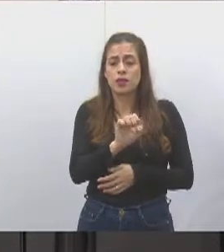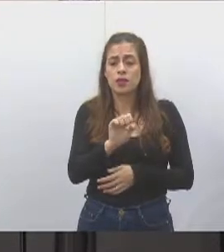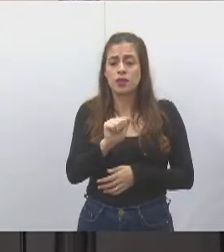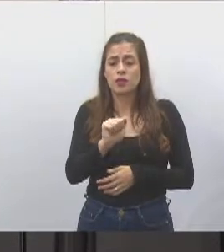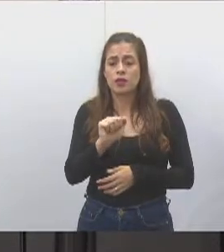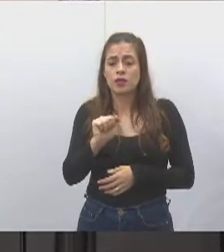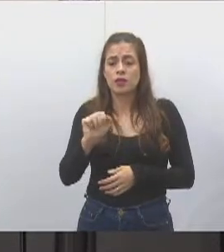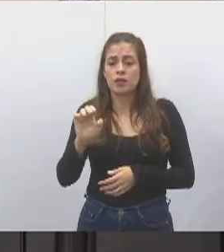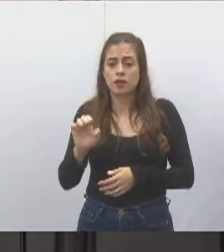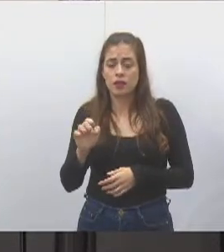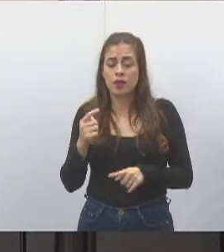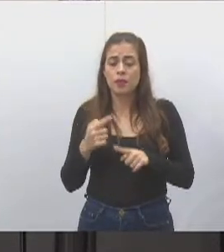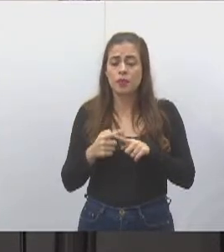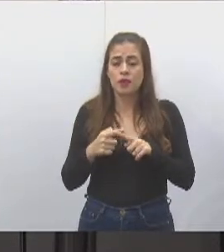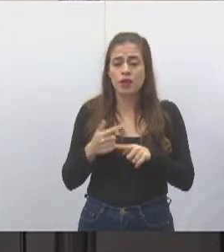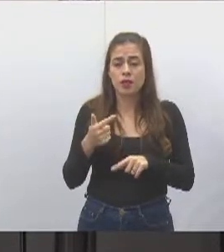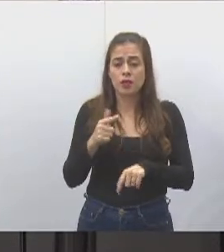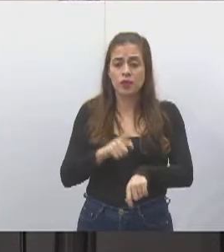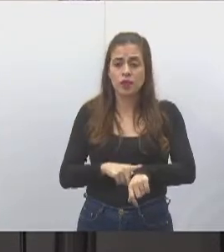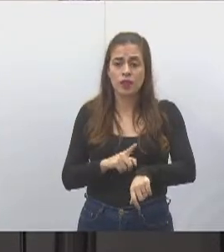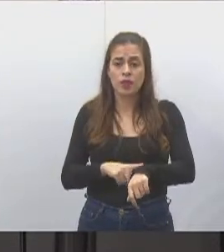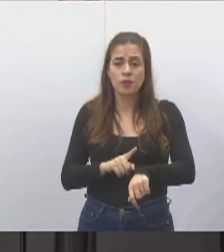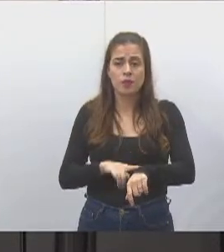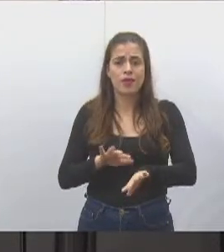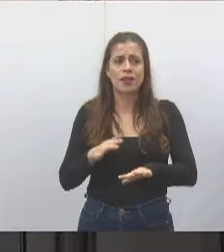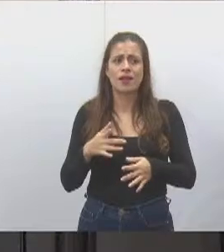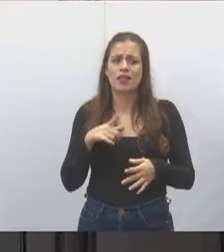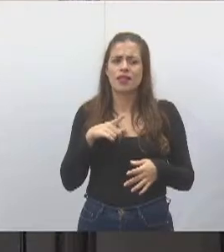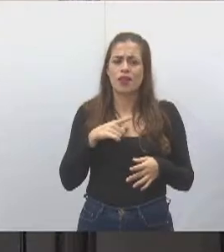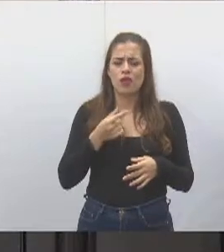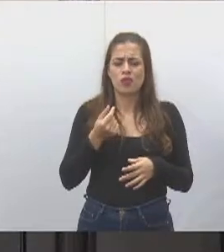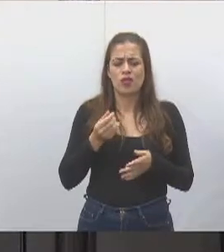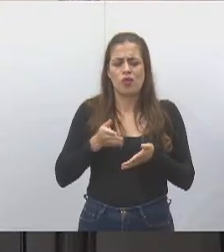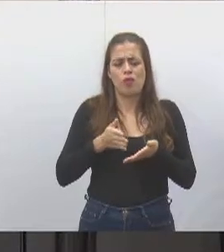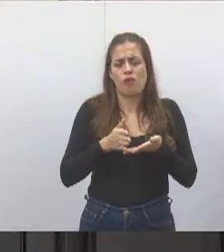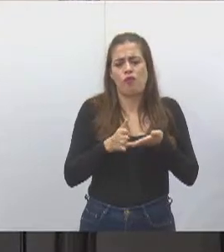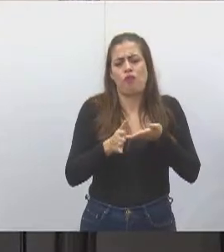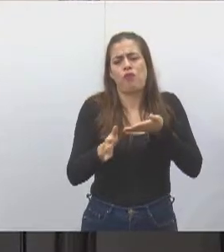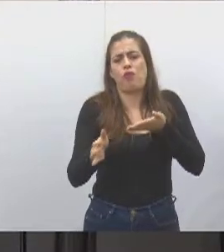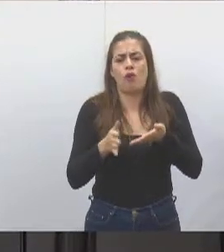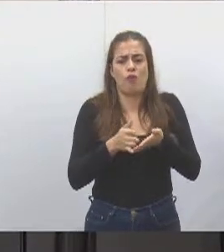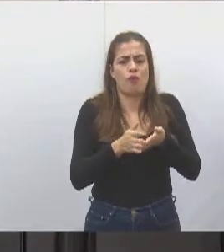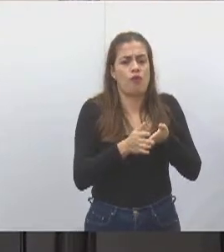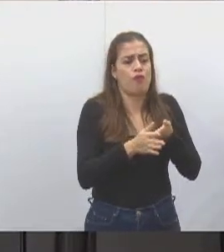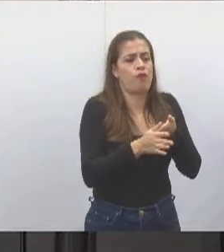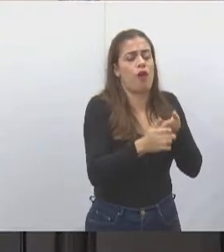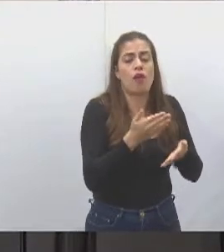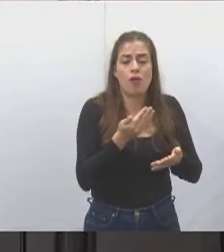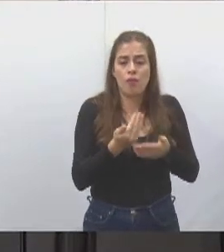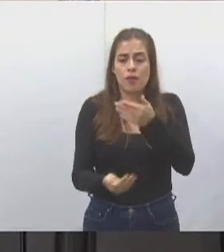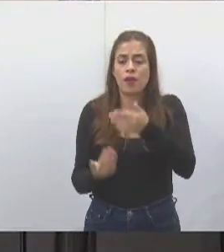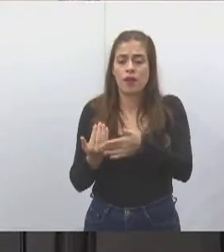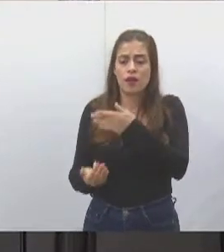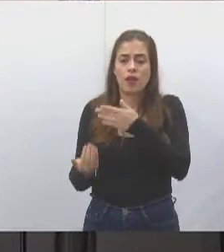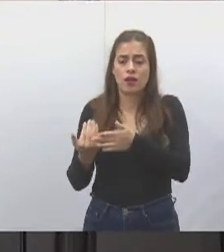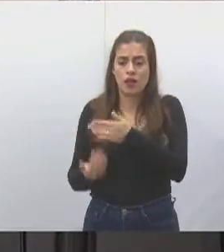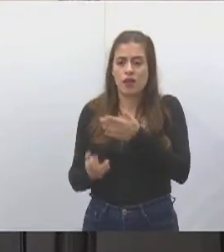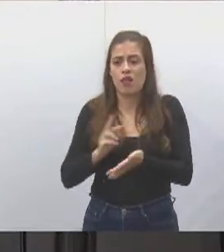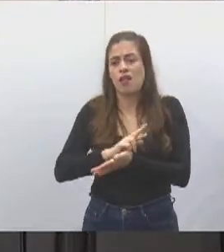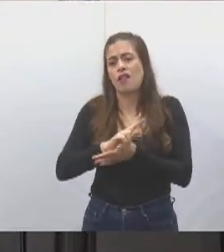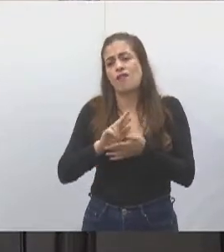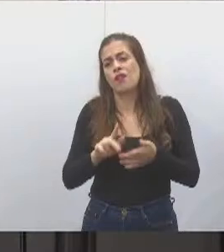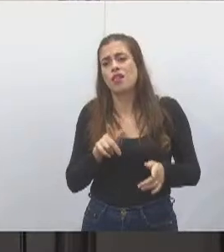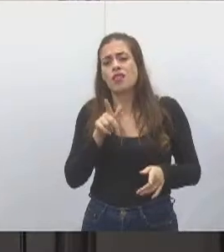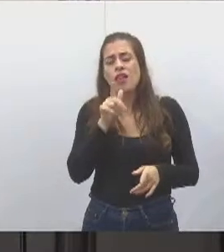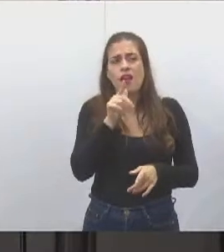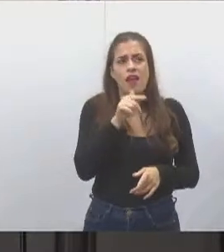que nem tempo tem, mas tem muita evasão de receita. A gente vai pegar dessa. A várias perdas de água,